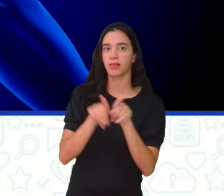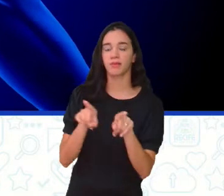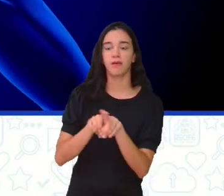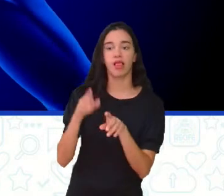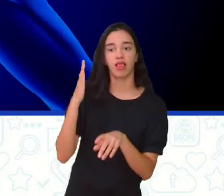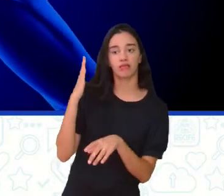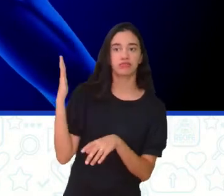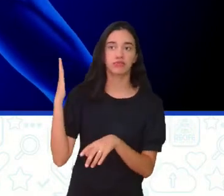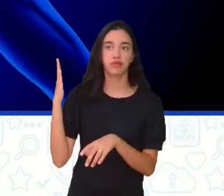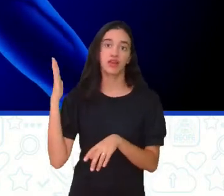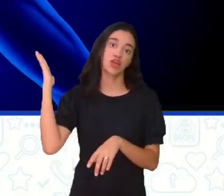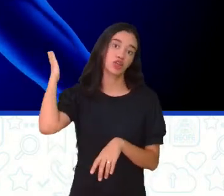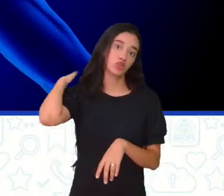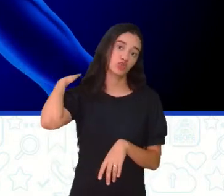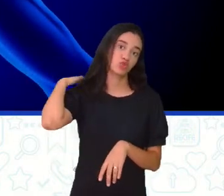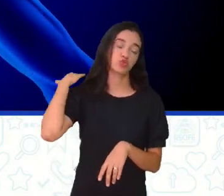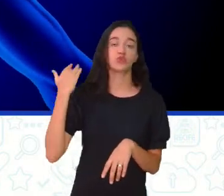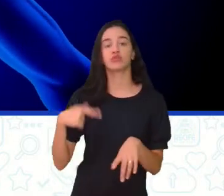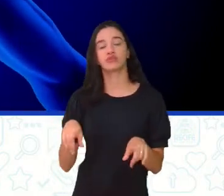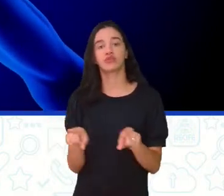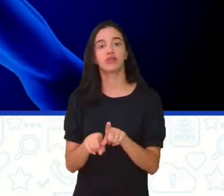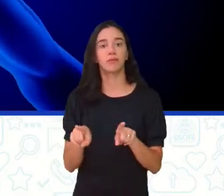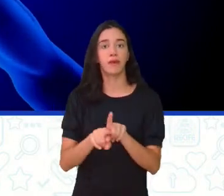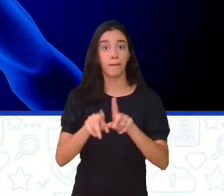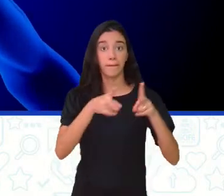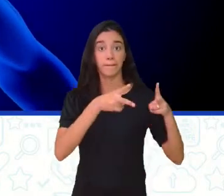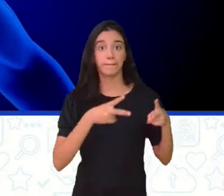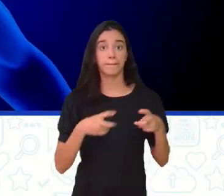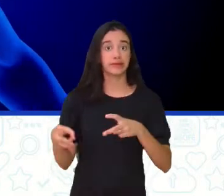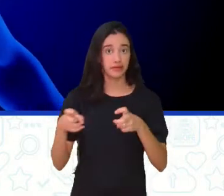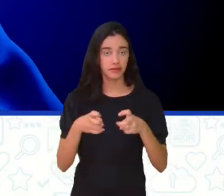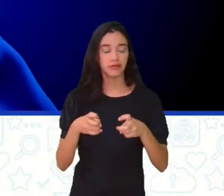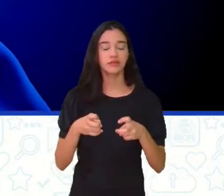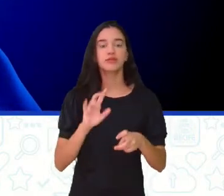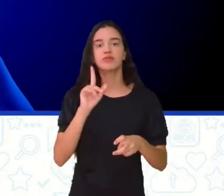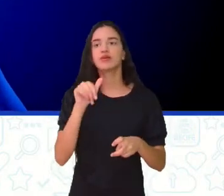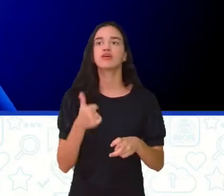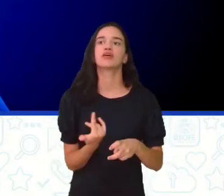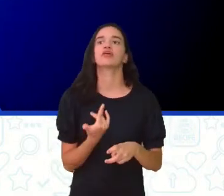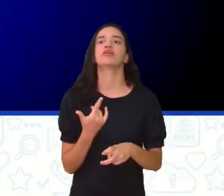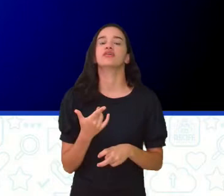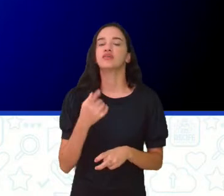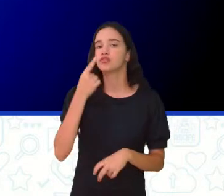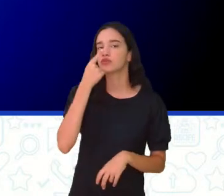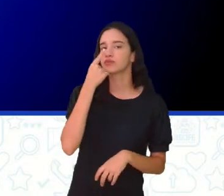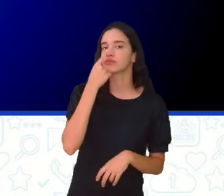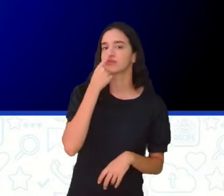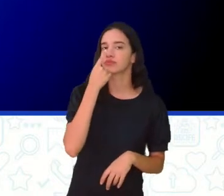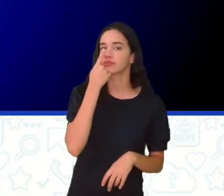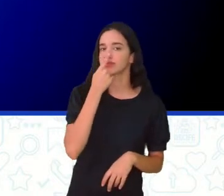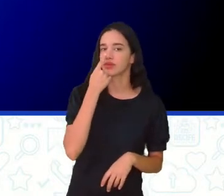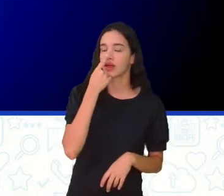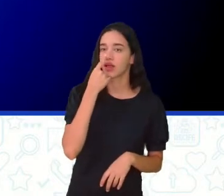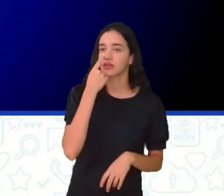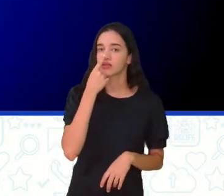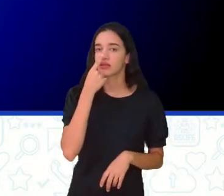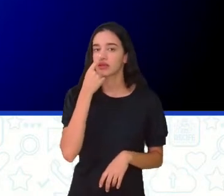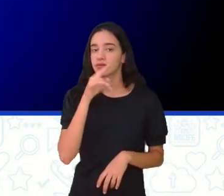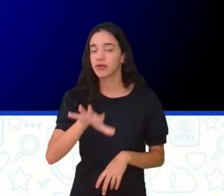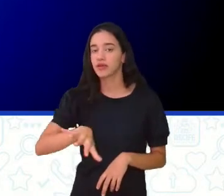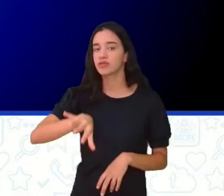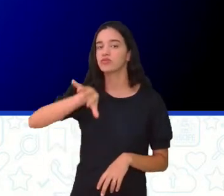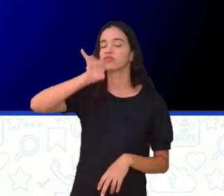e as costas também. Então, observem que vai desde a questão aí do nariz, das nossas fossas